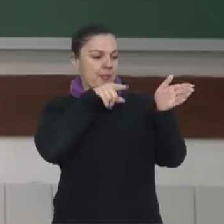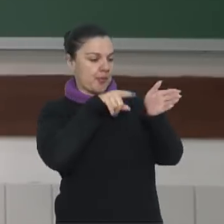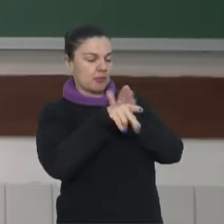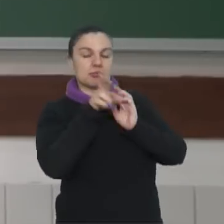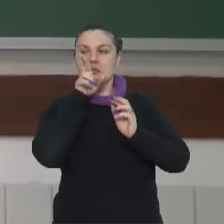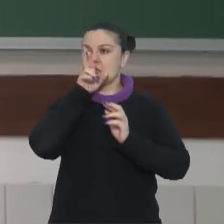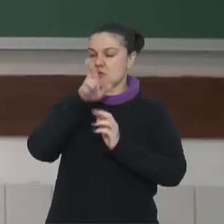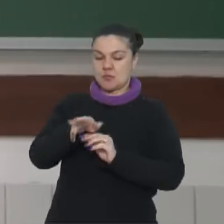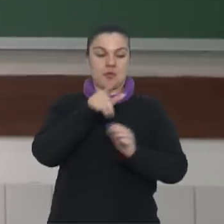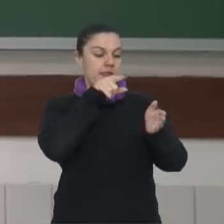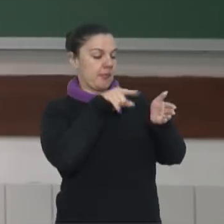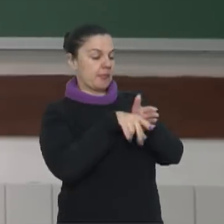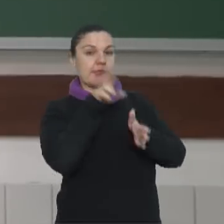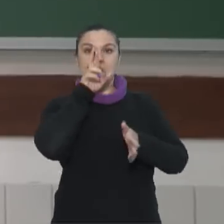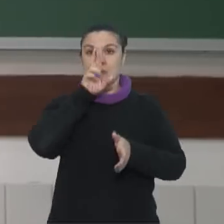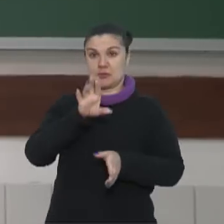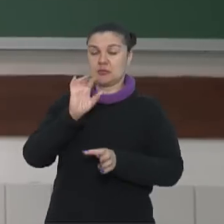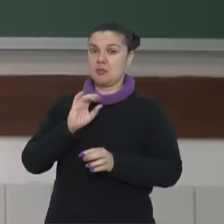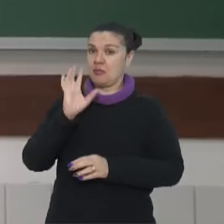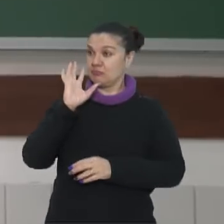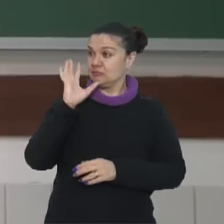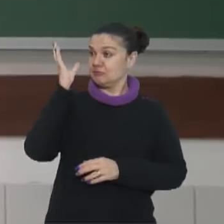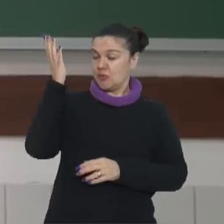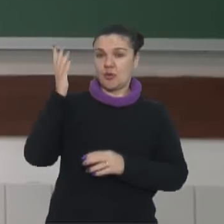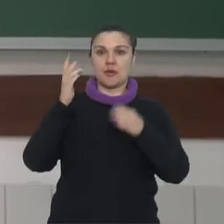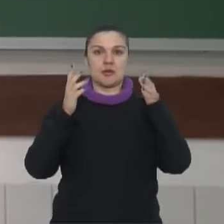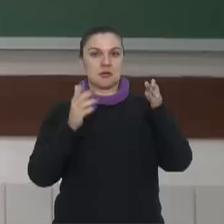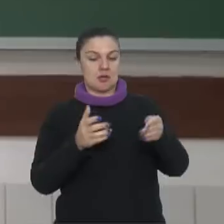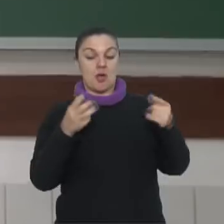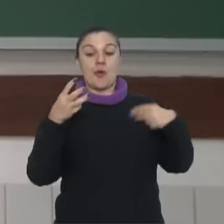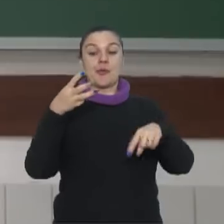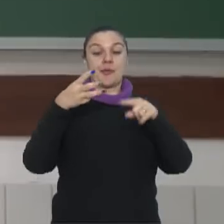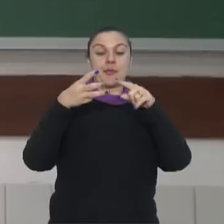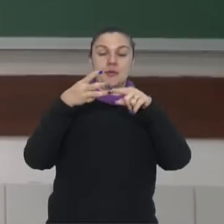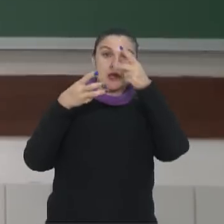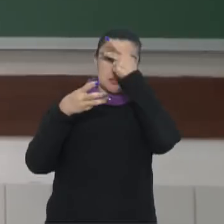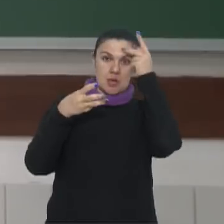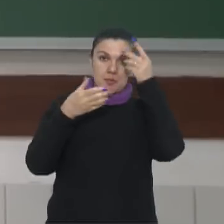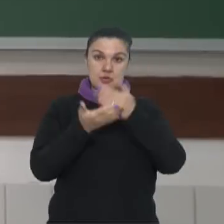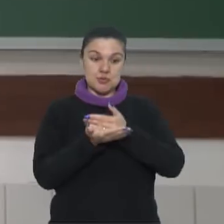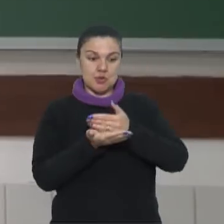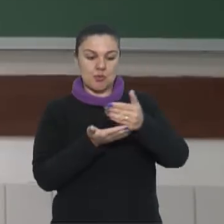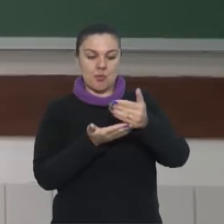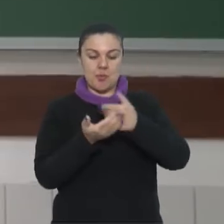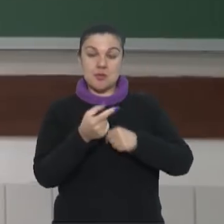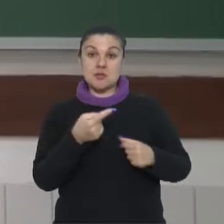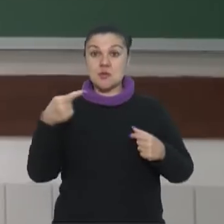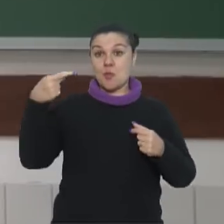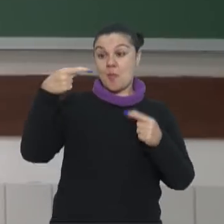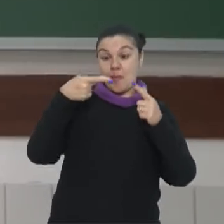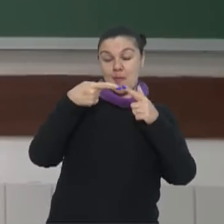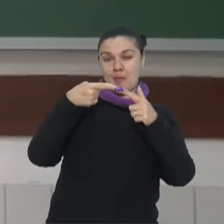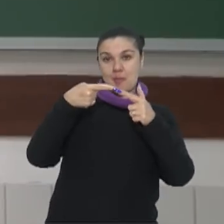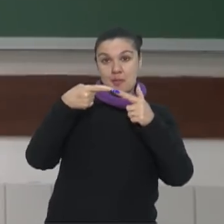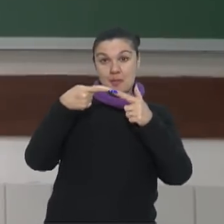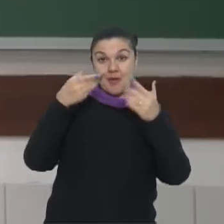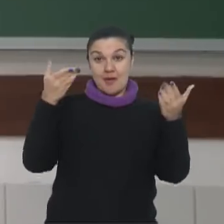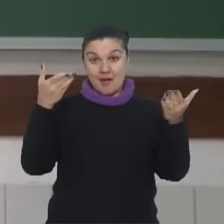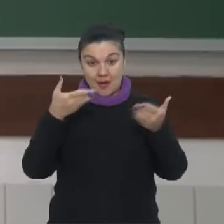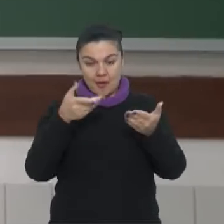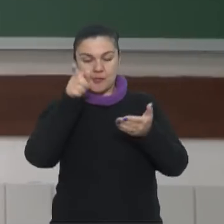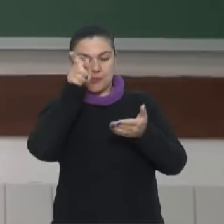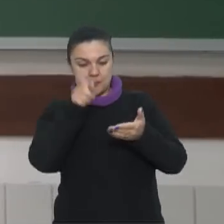Então, eventualmente, pode ocorrer o que a gente viu, uma terceira pessoa no início e depois uma primeira pessoa ali